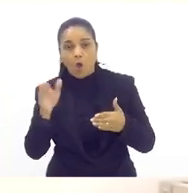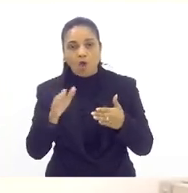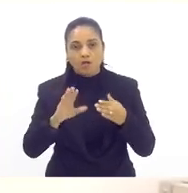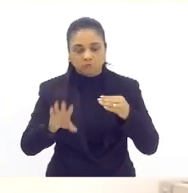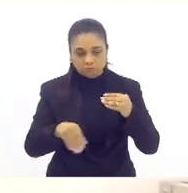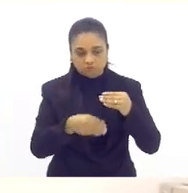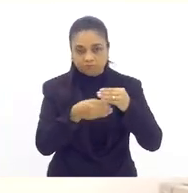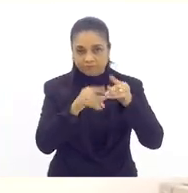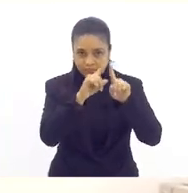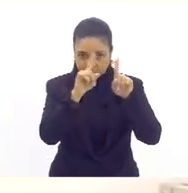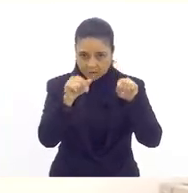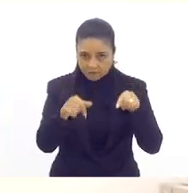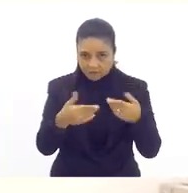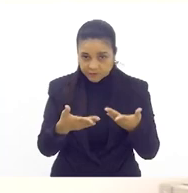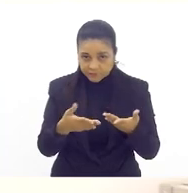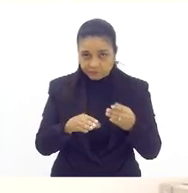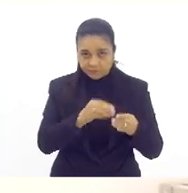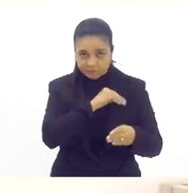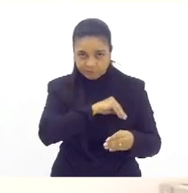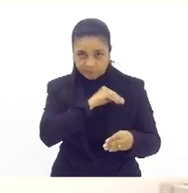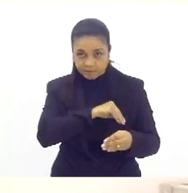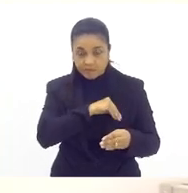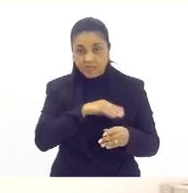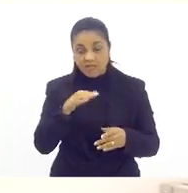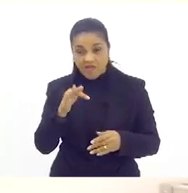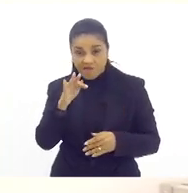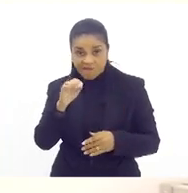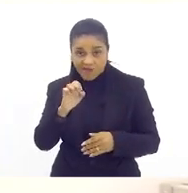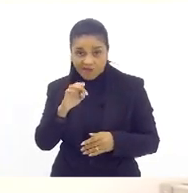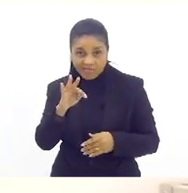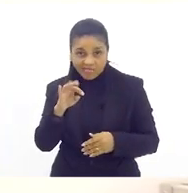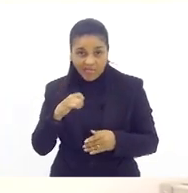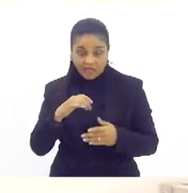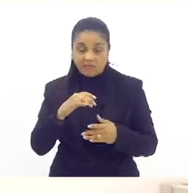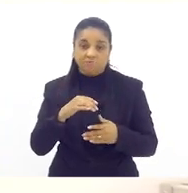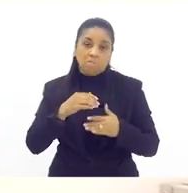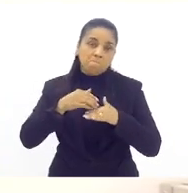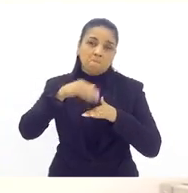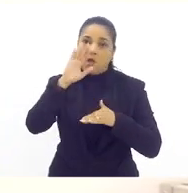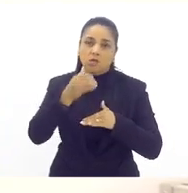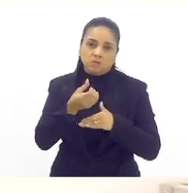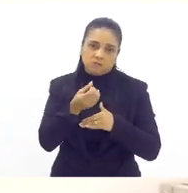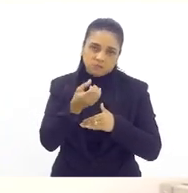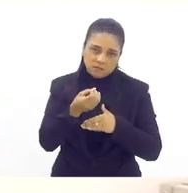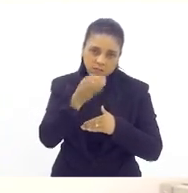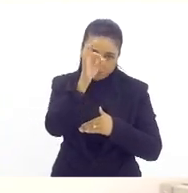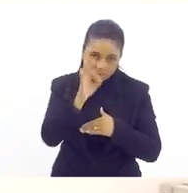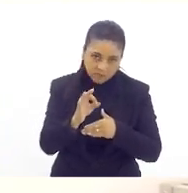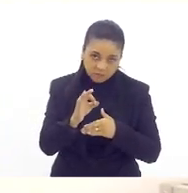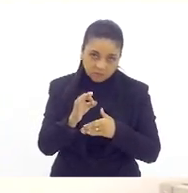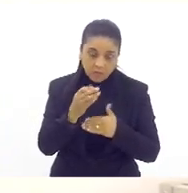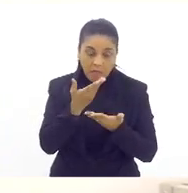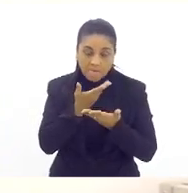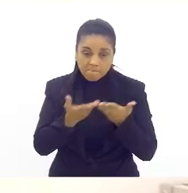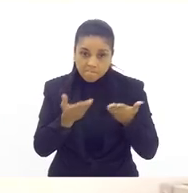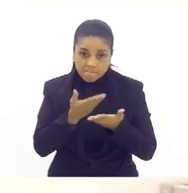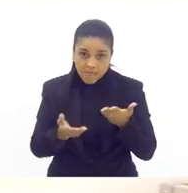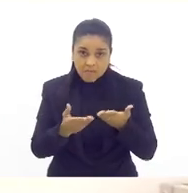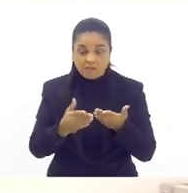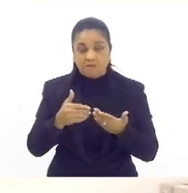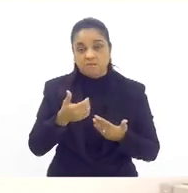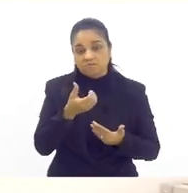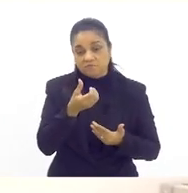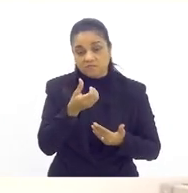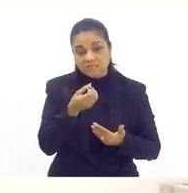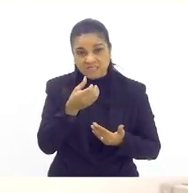na FAETEC se for apresentado o número vai ser muito muito maior do que os 60%. então a perda por servidor da Faetec vai